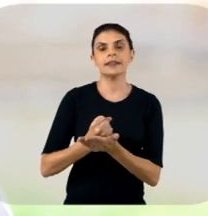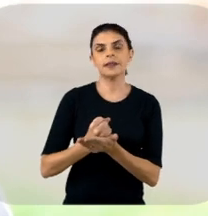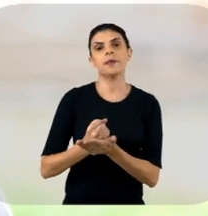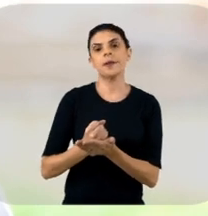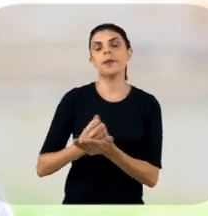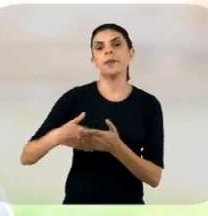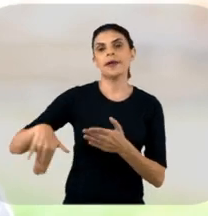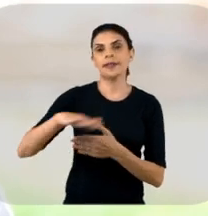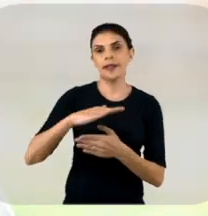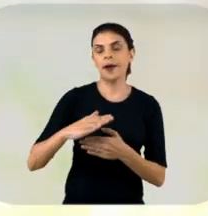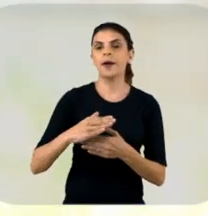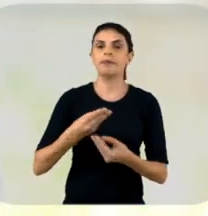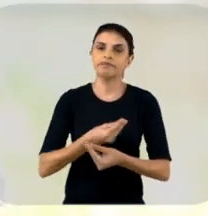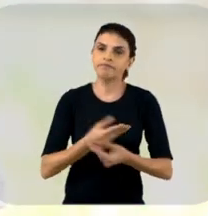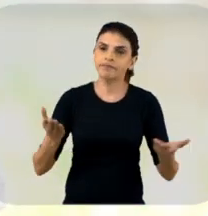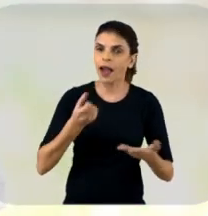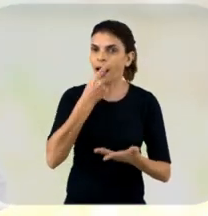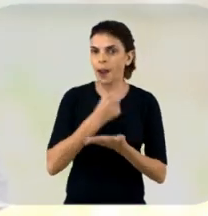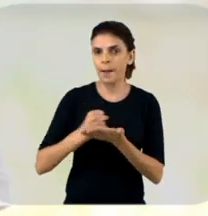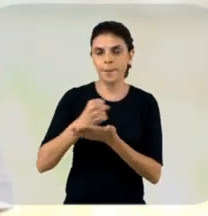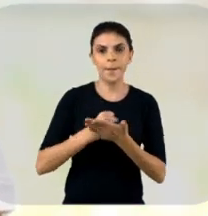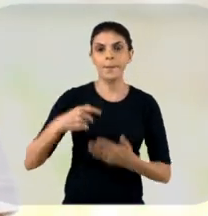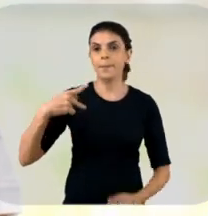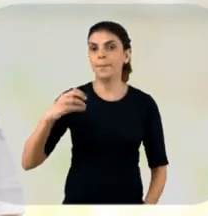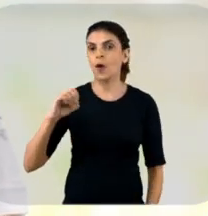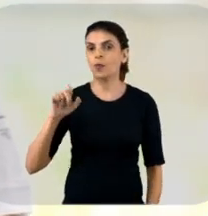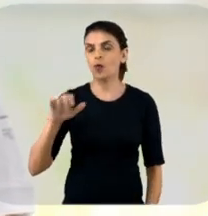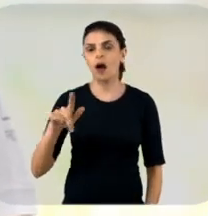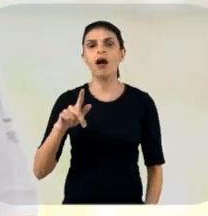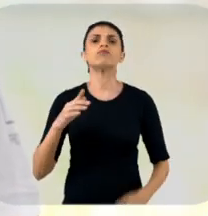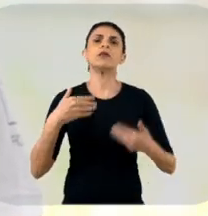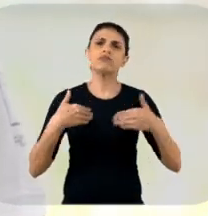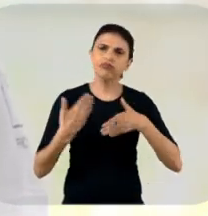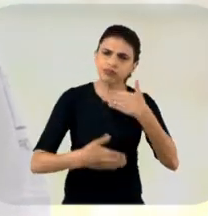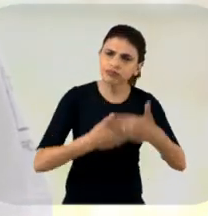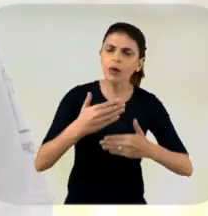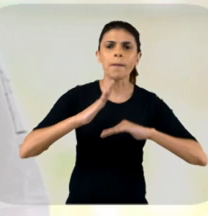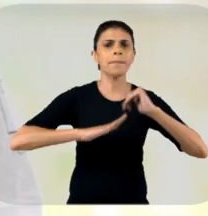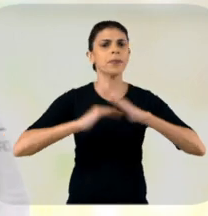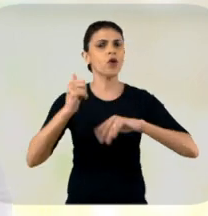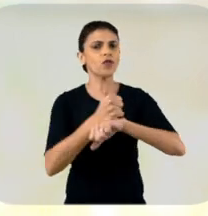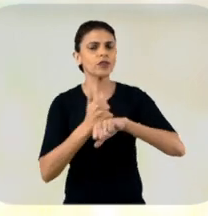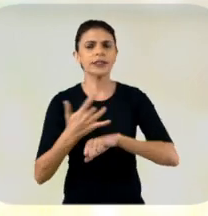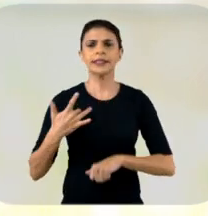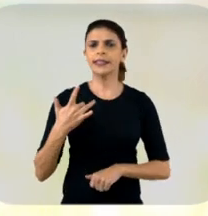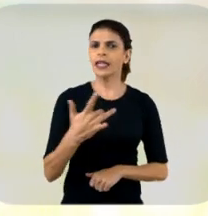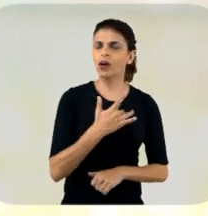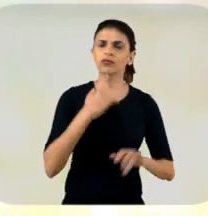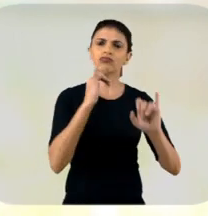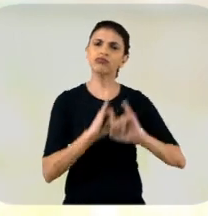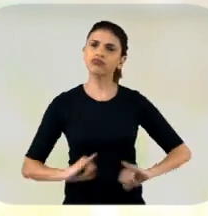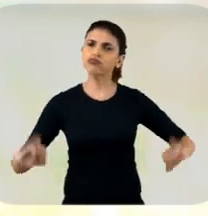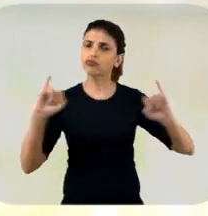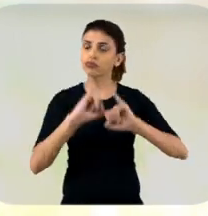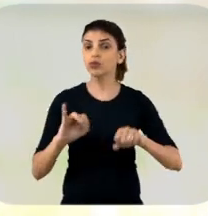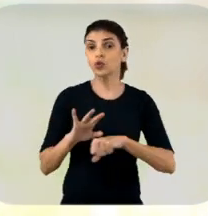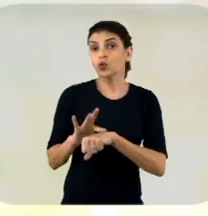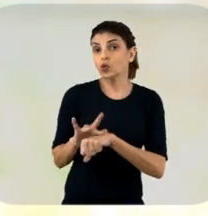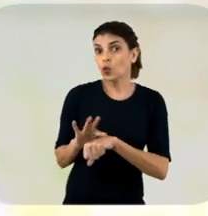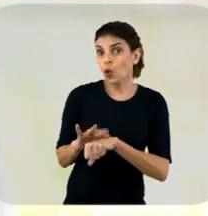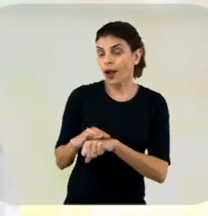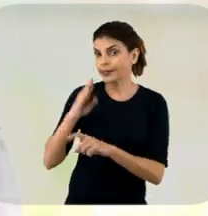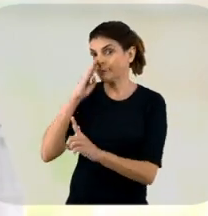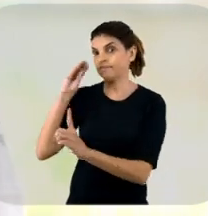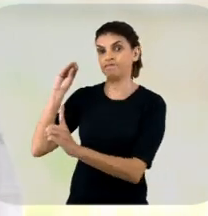as farmácias populares. Ampliações de formação e educação permanente de profissionais de saúde acerca